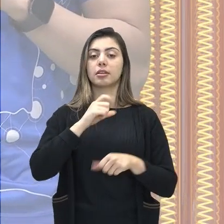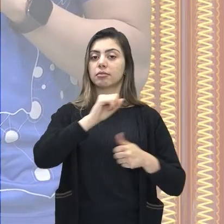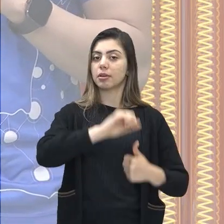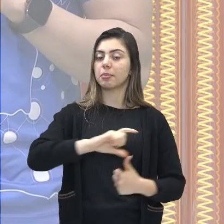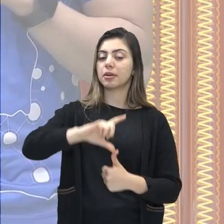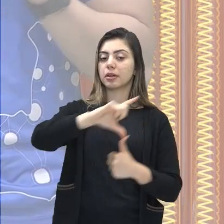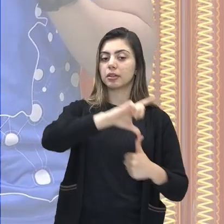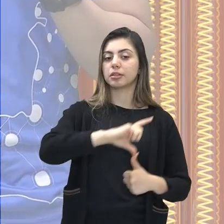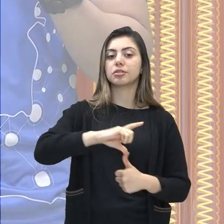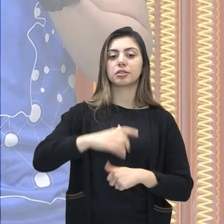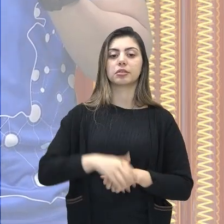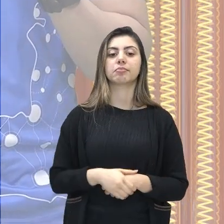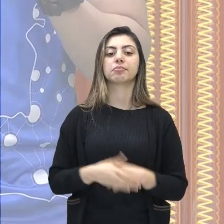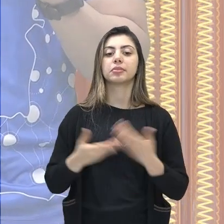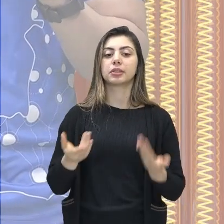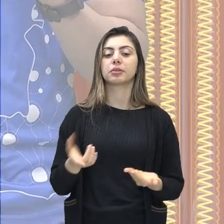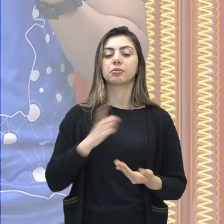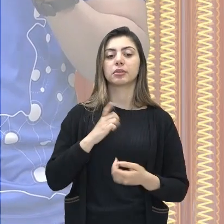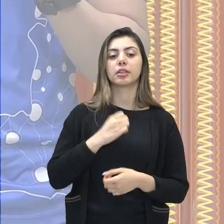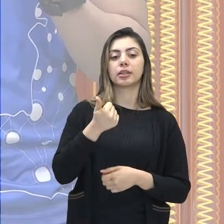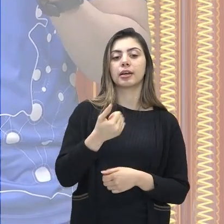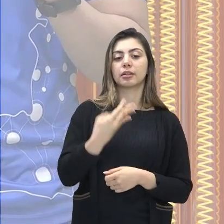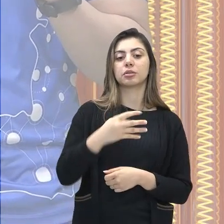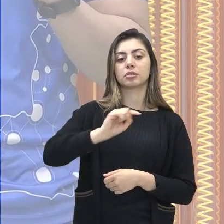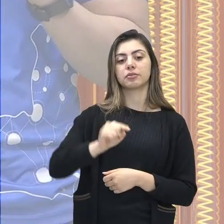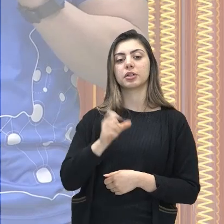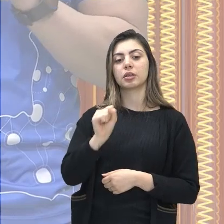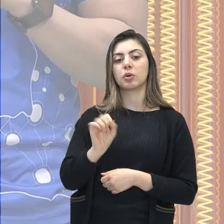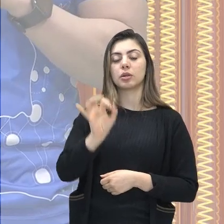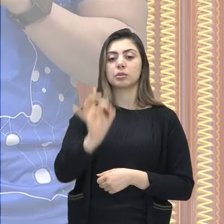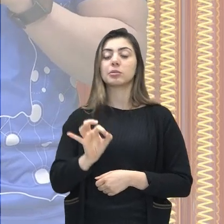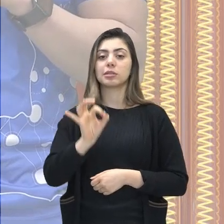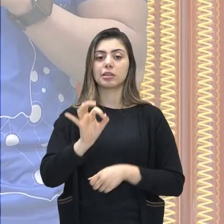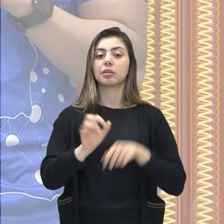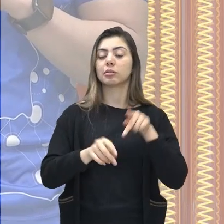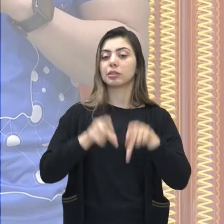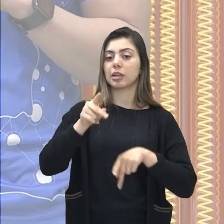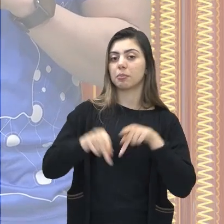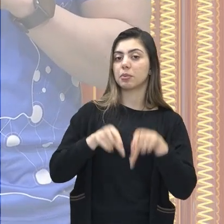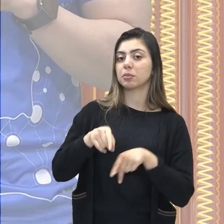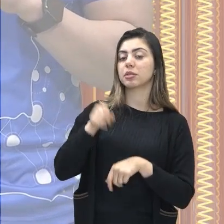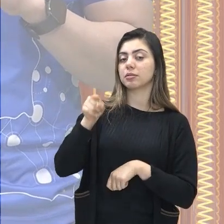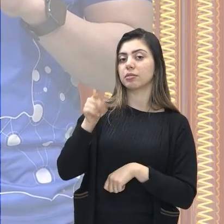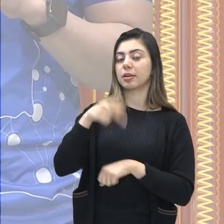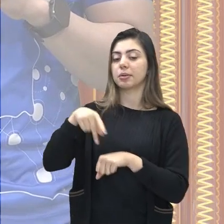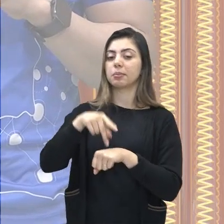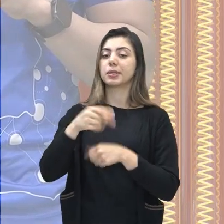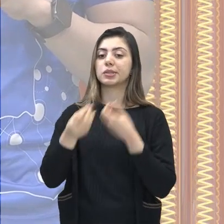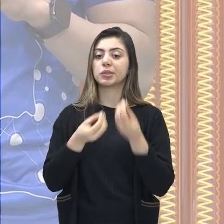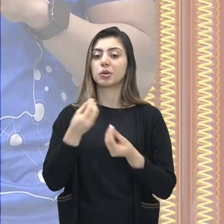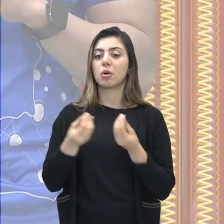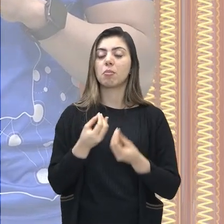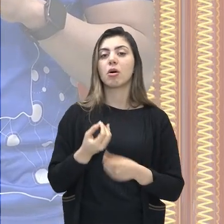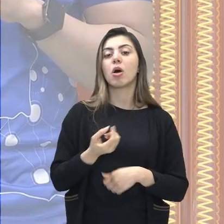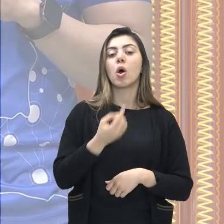E a gente tem ali cerca de 14,8% da população de Honduras vivendo com menos